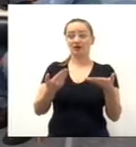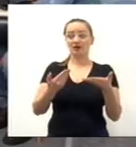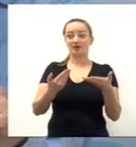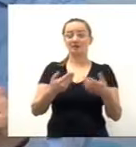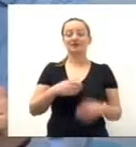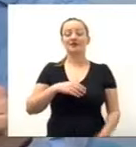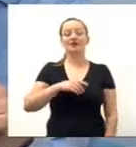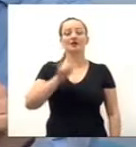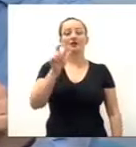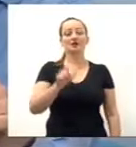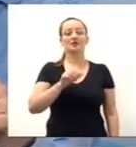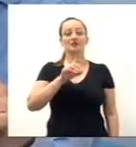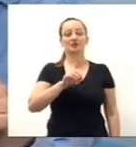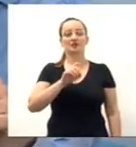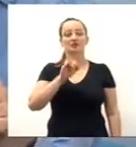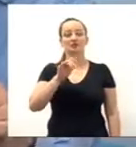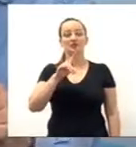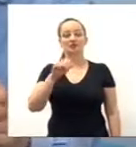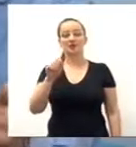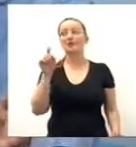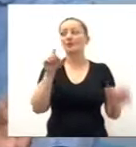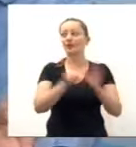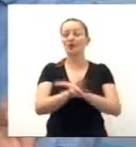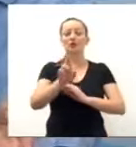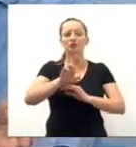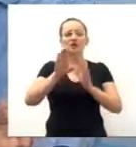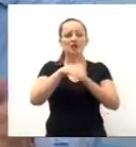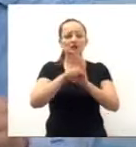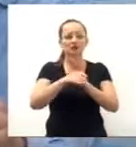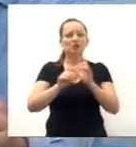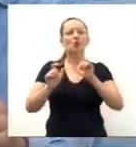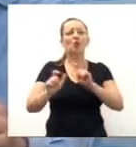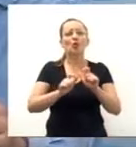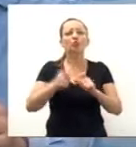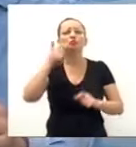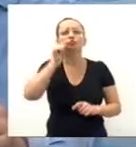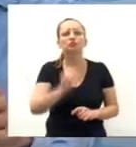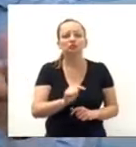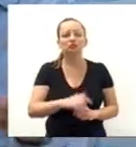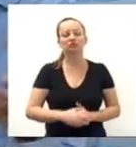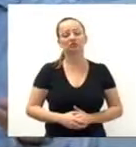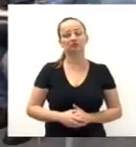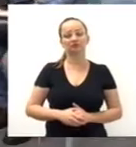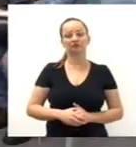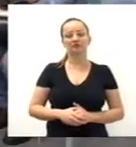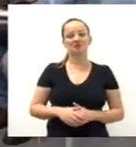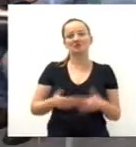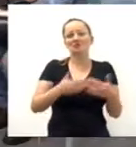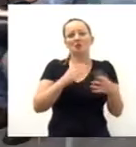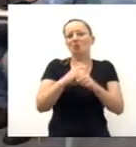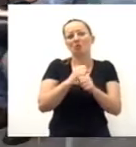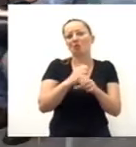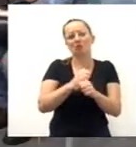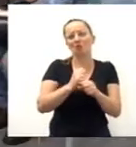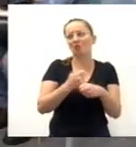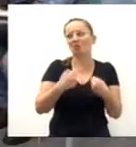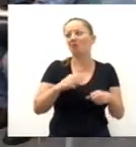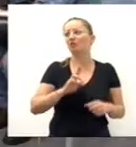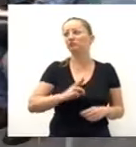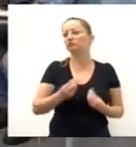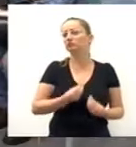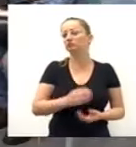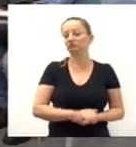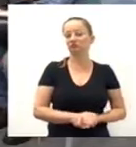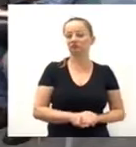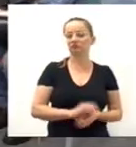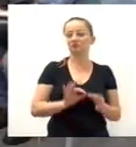Diego pergunta onde que ele pode usar esses conceitos de seno, cosseno, para algum cálculo específico, ou como